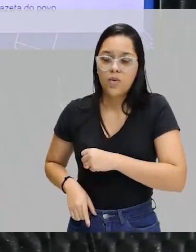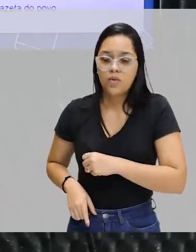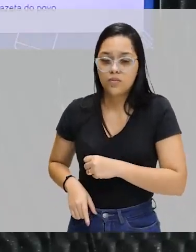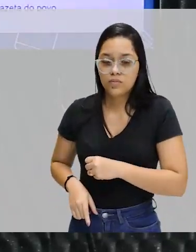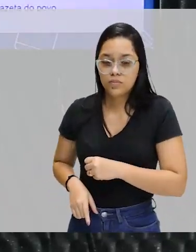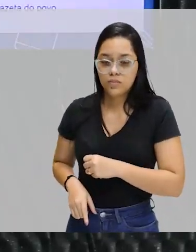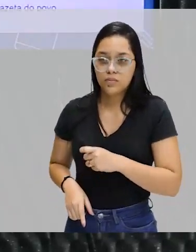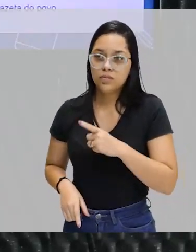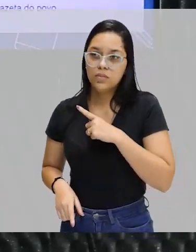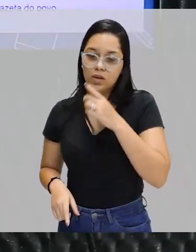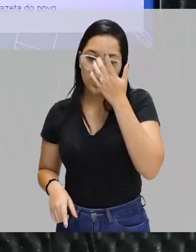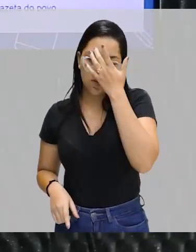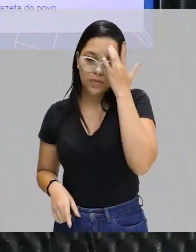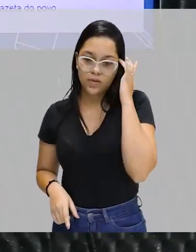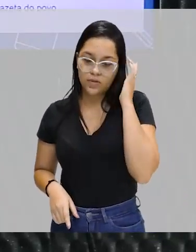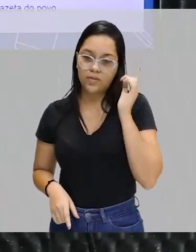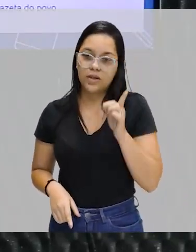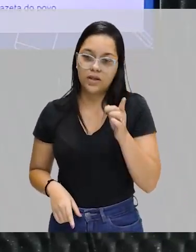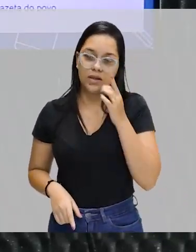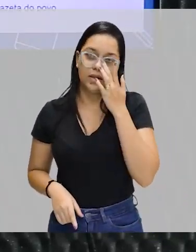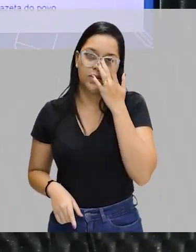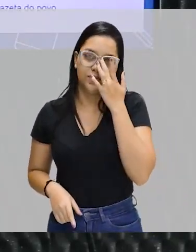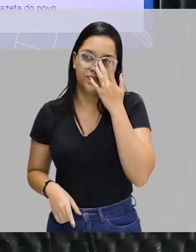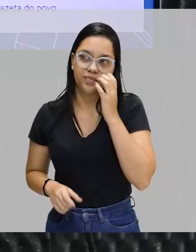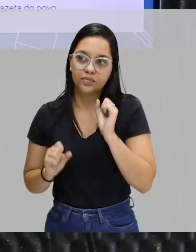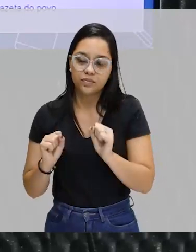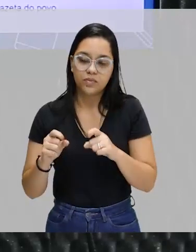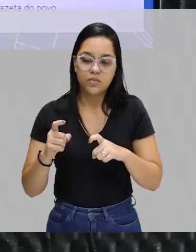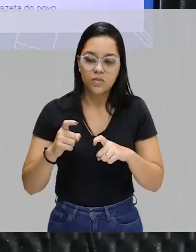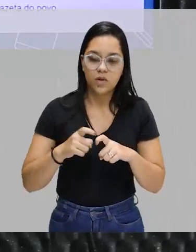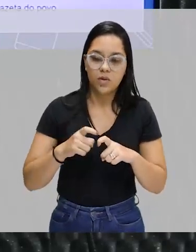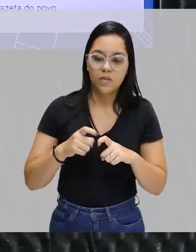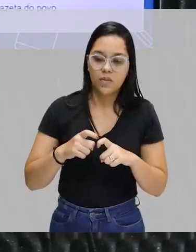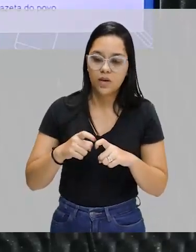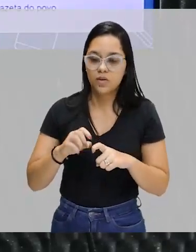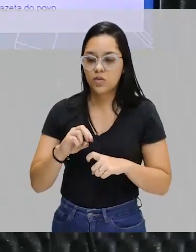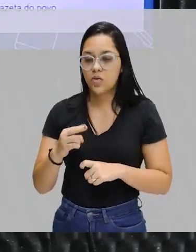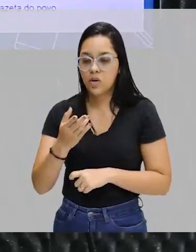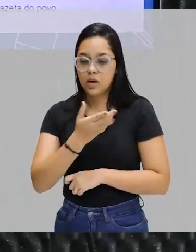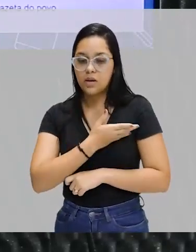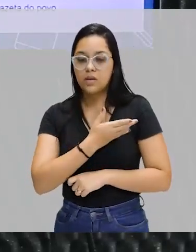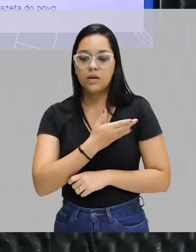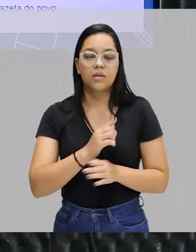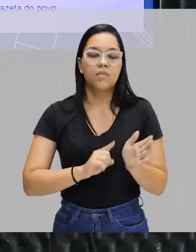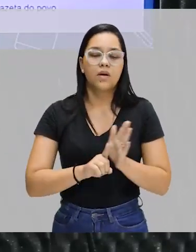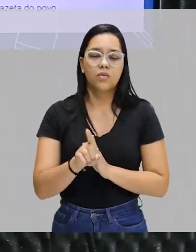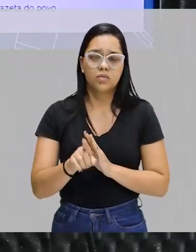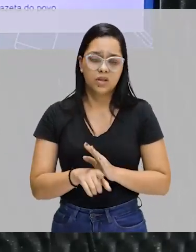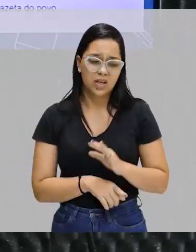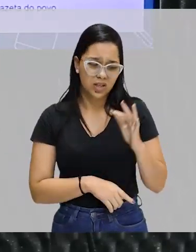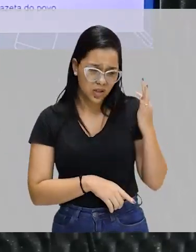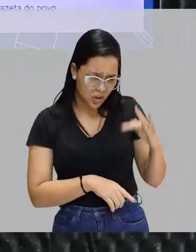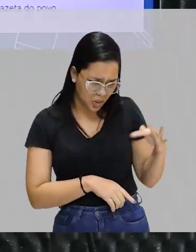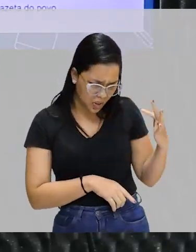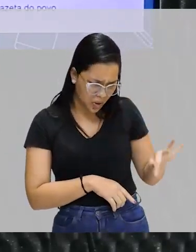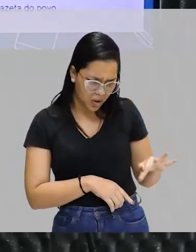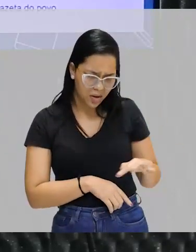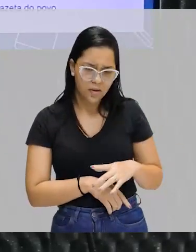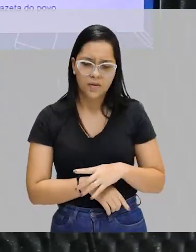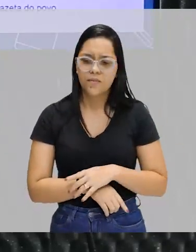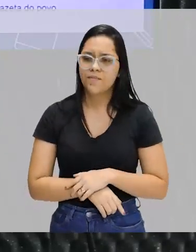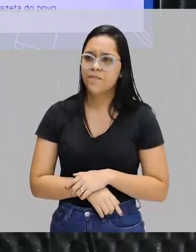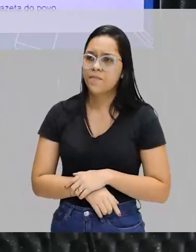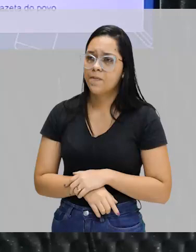aí chega uma pessoa para ele, provavelmente pode ser um médico, né, ou um amigo, e pergunta para ele: dói? Aí